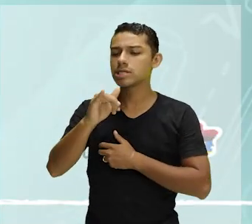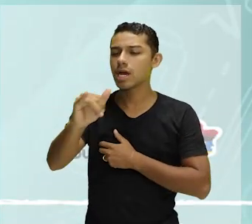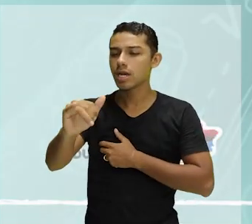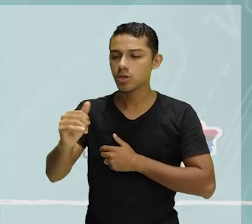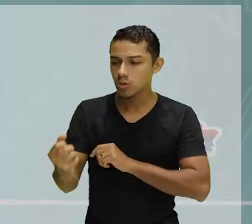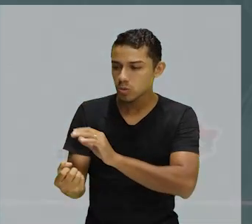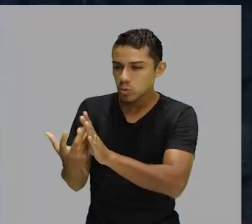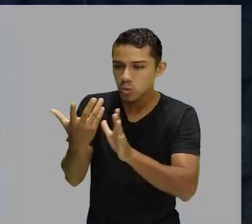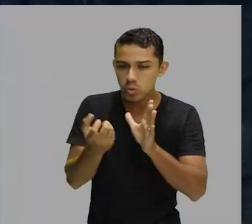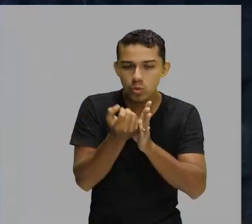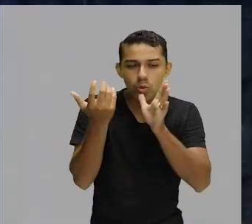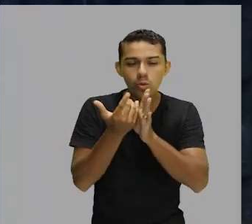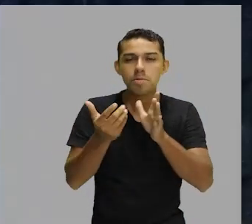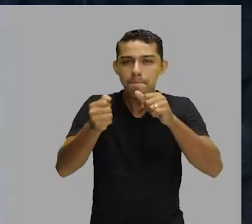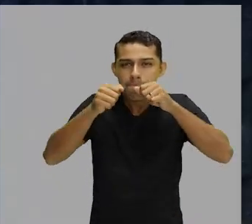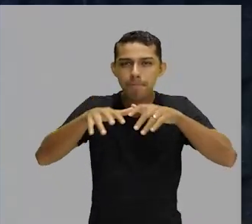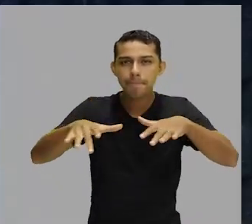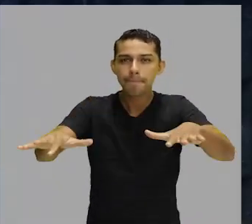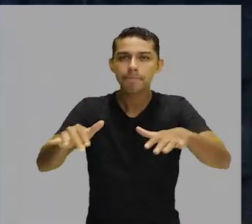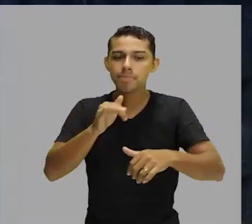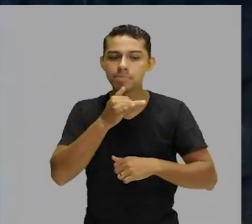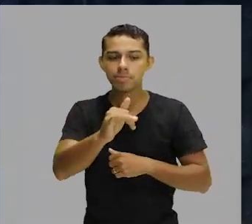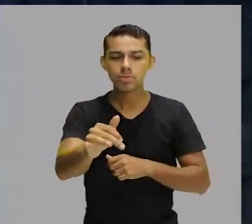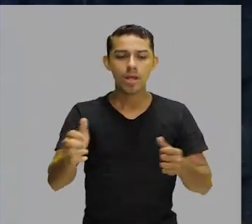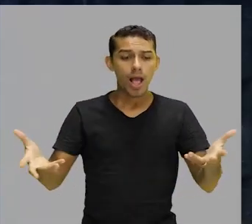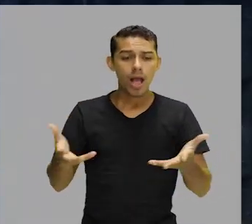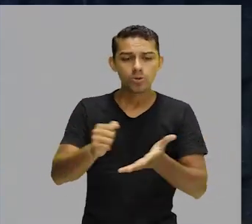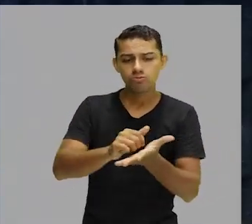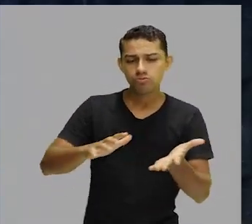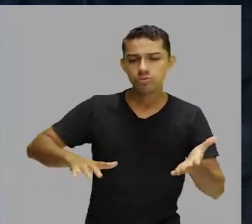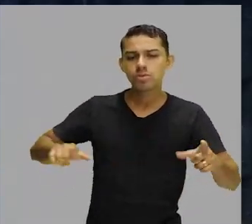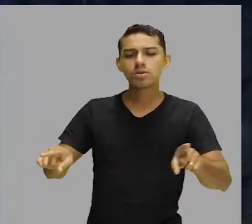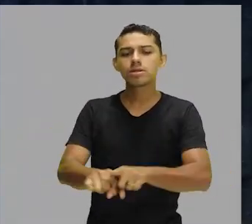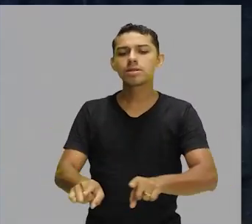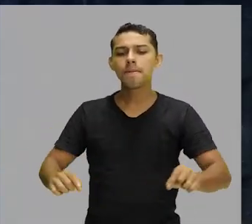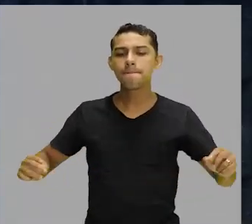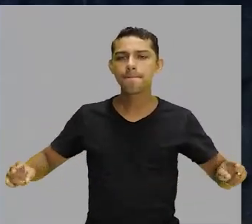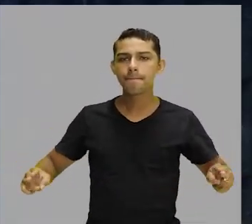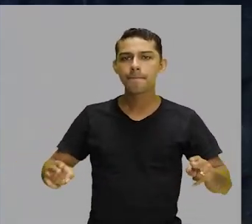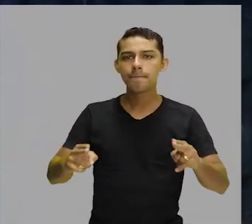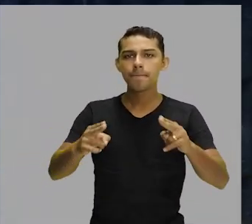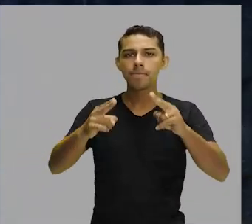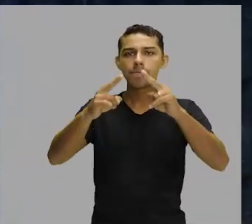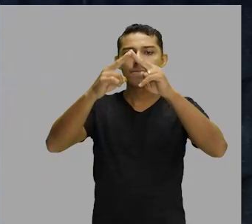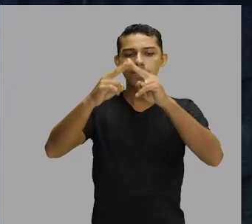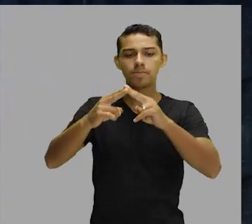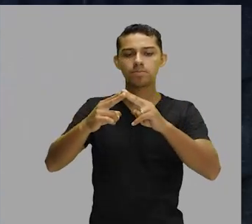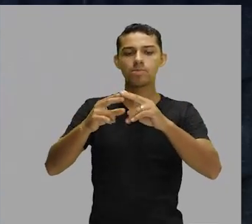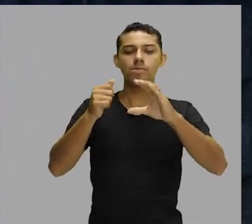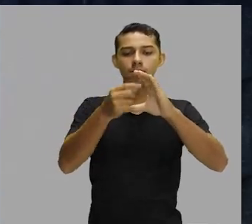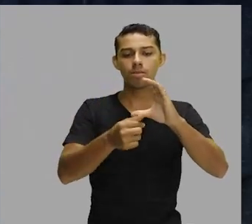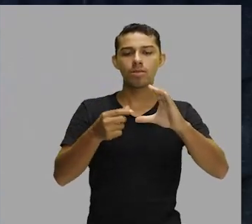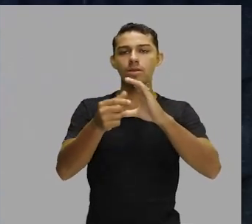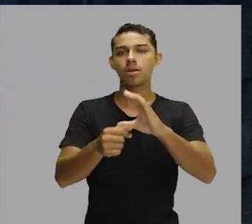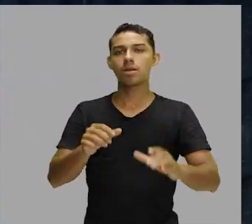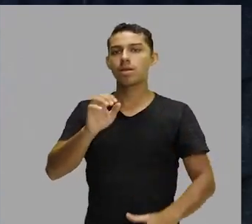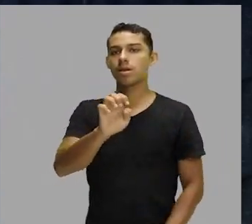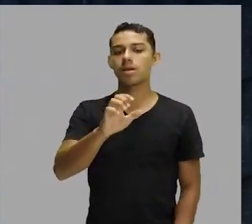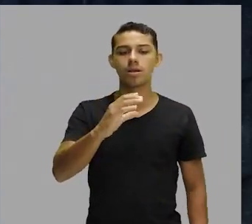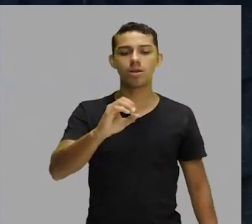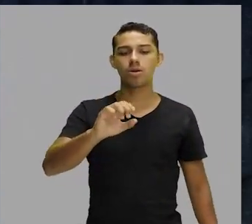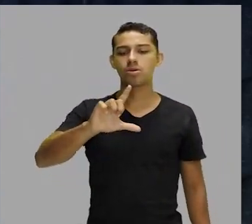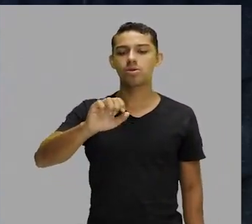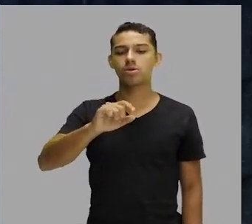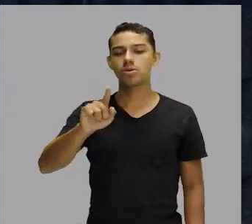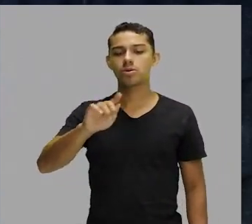de exercícios a respeito de pirâmides ecológicas, tá? Lembrando que esse assunto eu já ministrei a parte